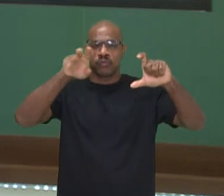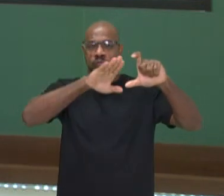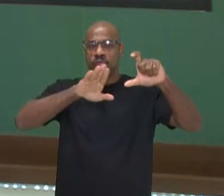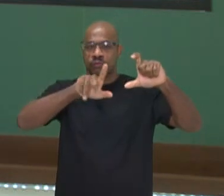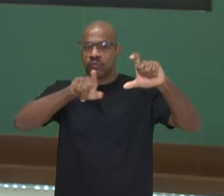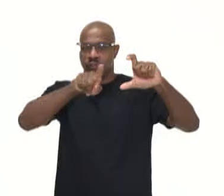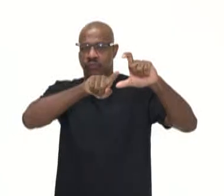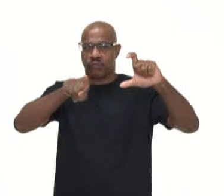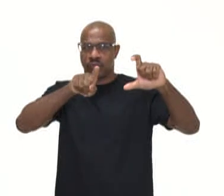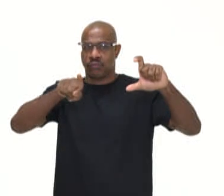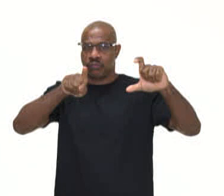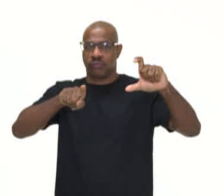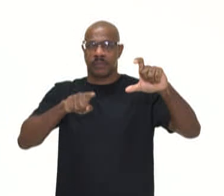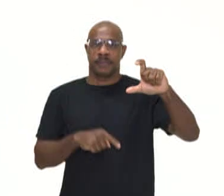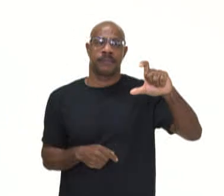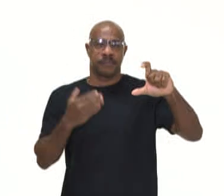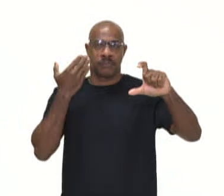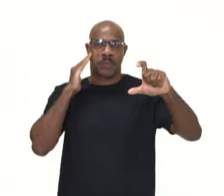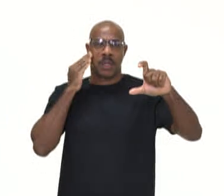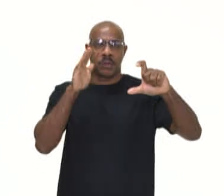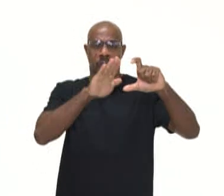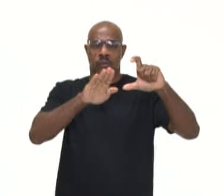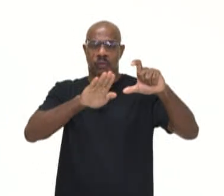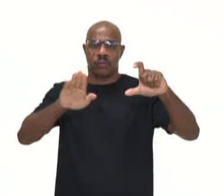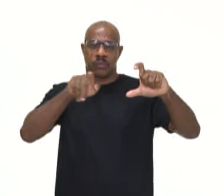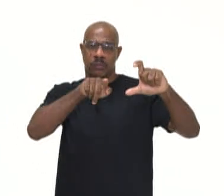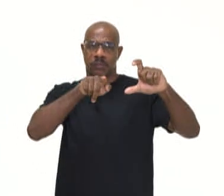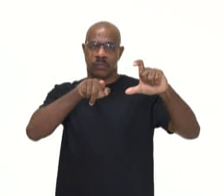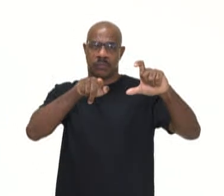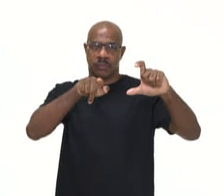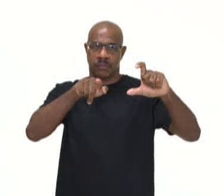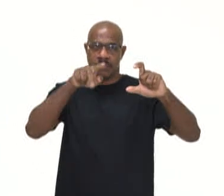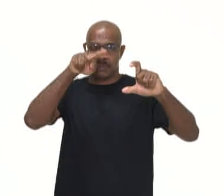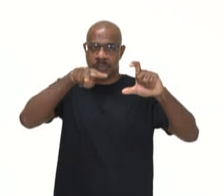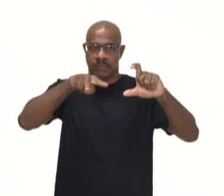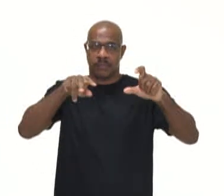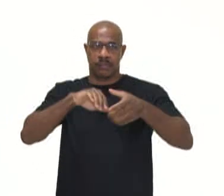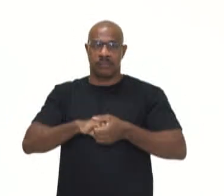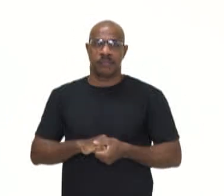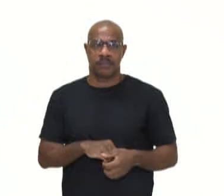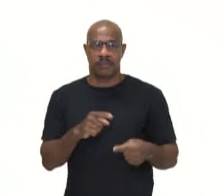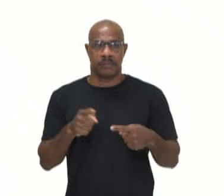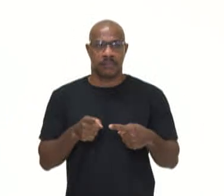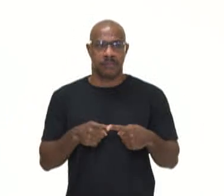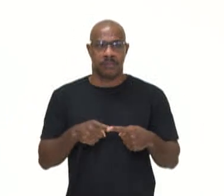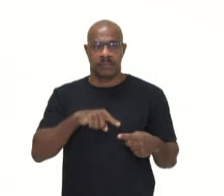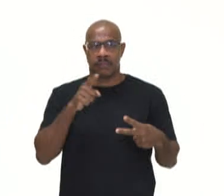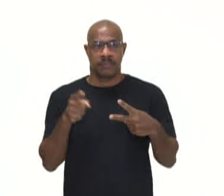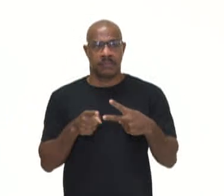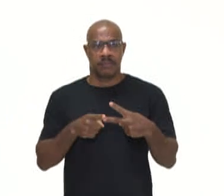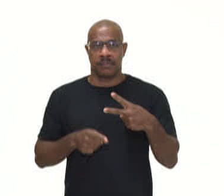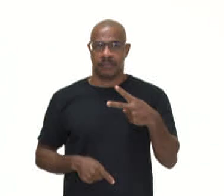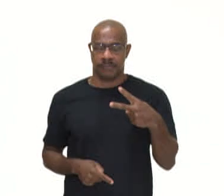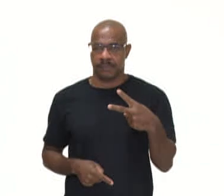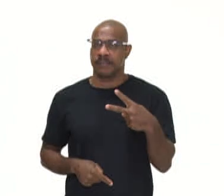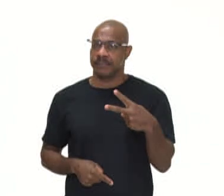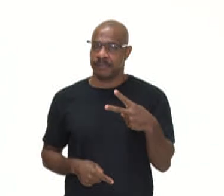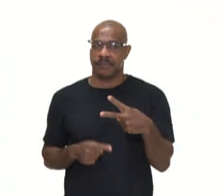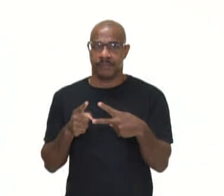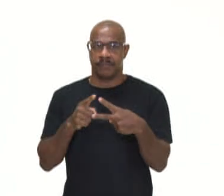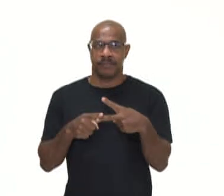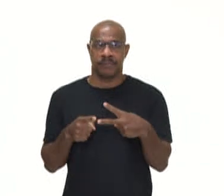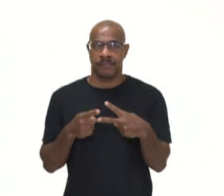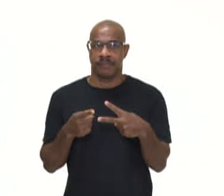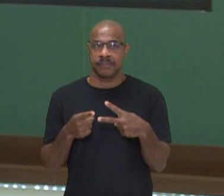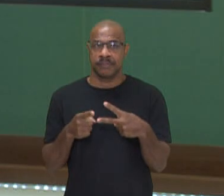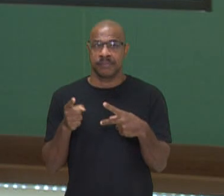Ó, what does learning a new language allow us? 2. It helps you to see things. Eu